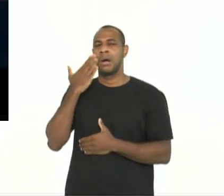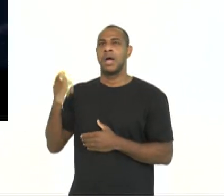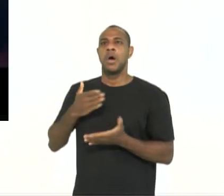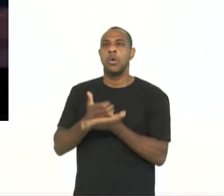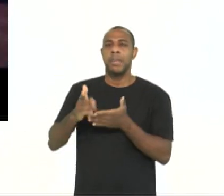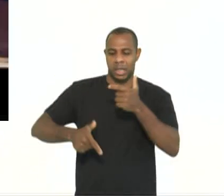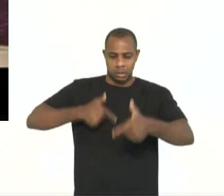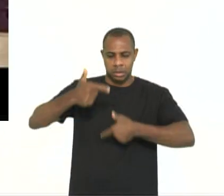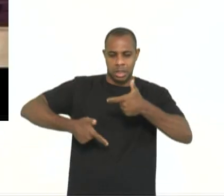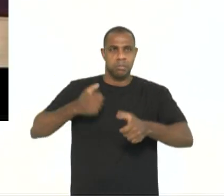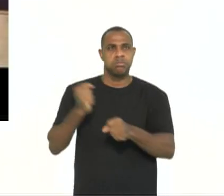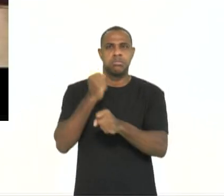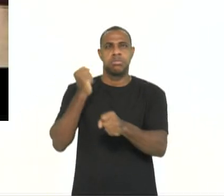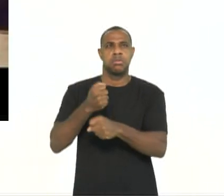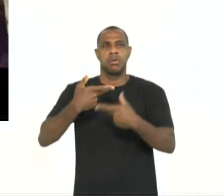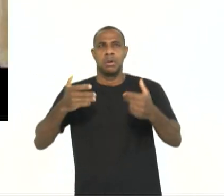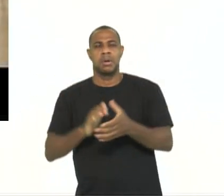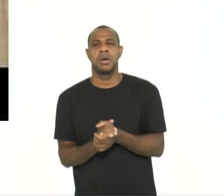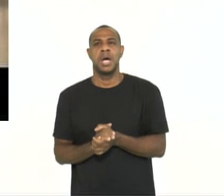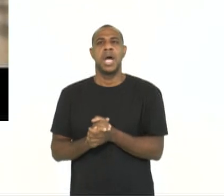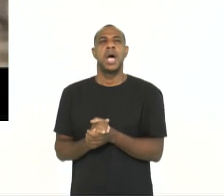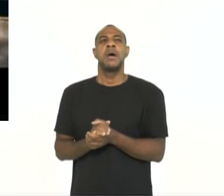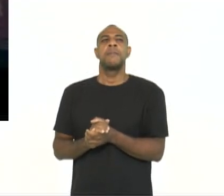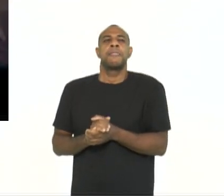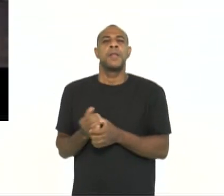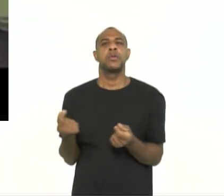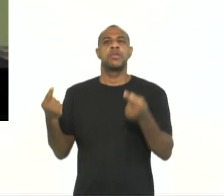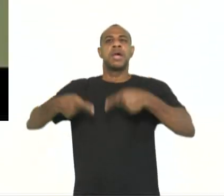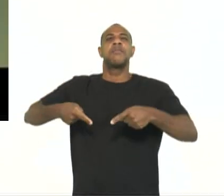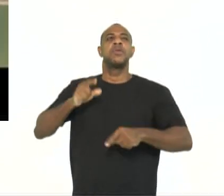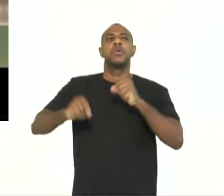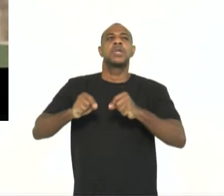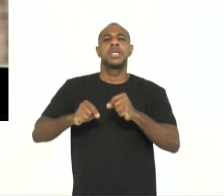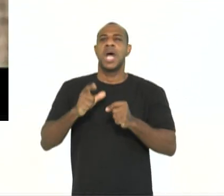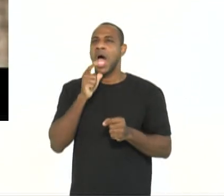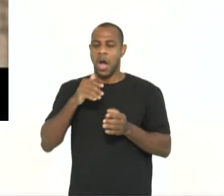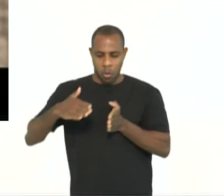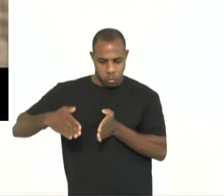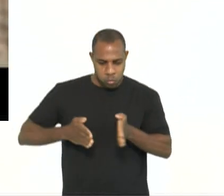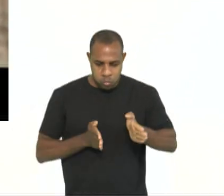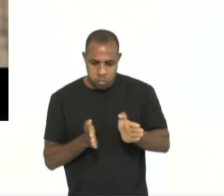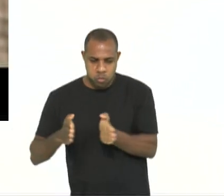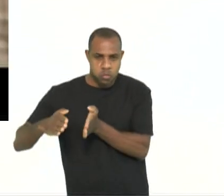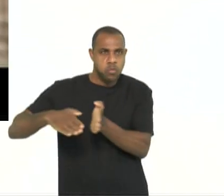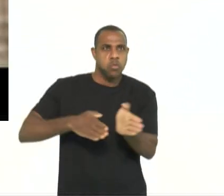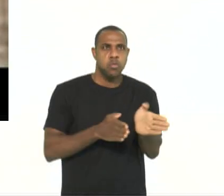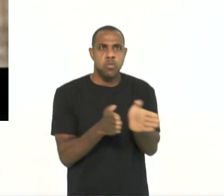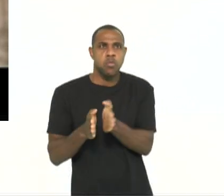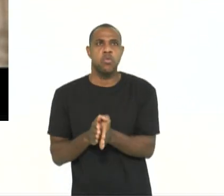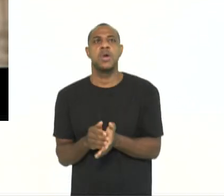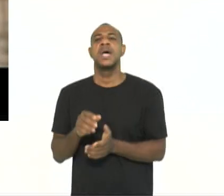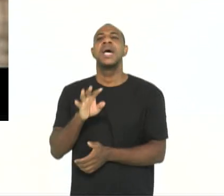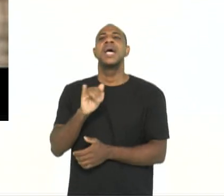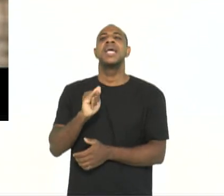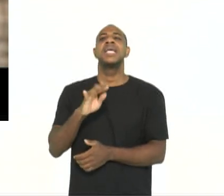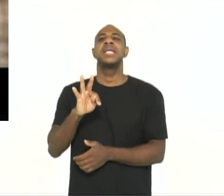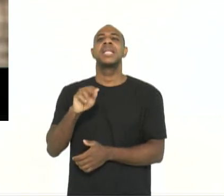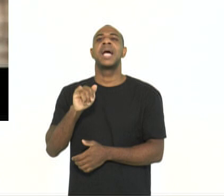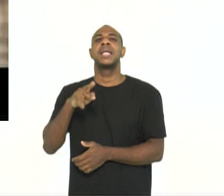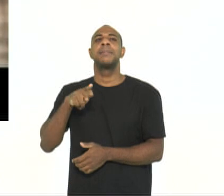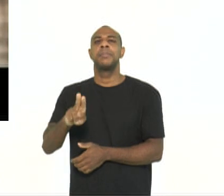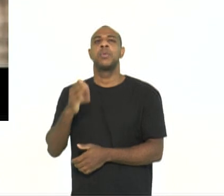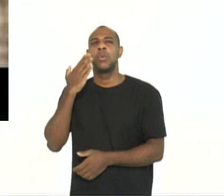obras. O primeiro desafio é desviar o rio no trecho conhecido como Itaipu,